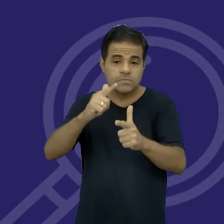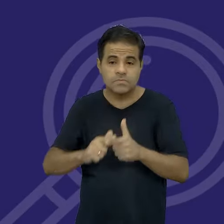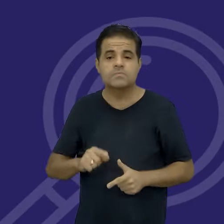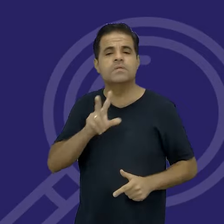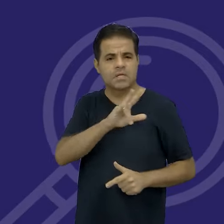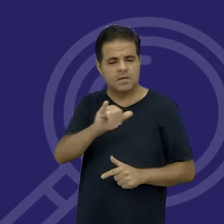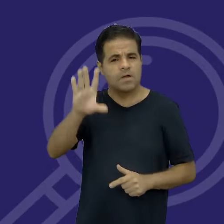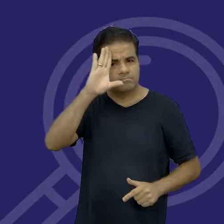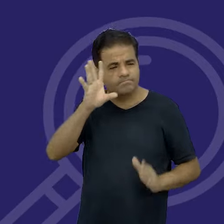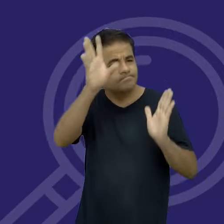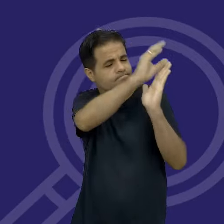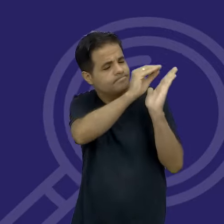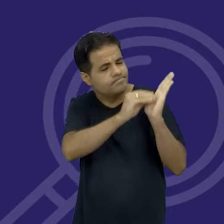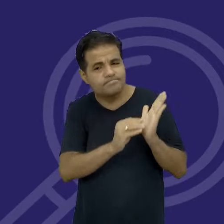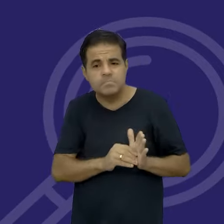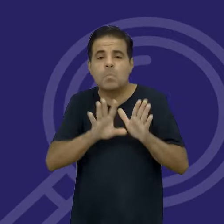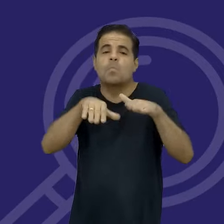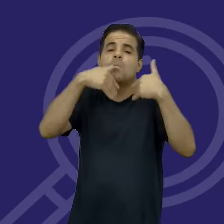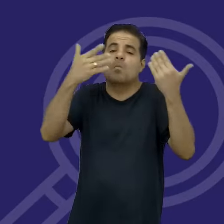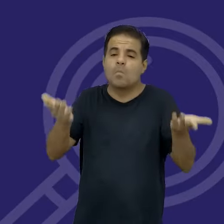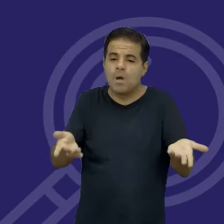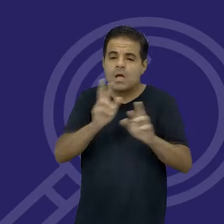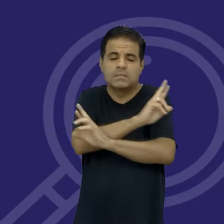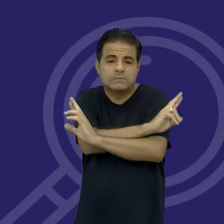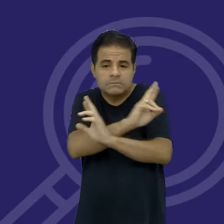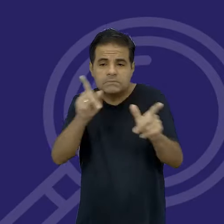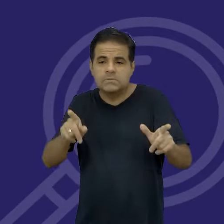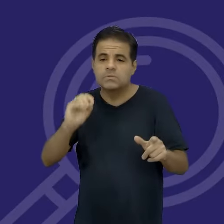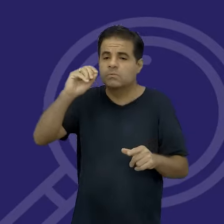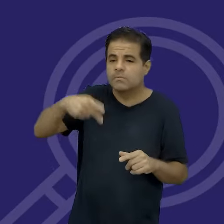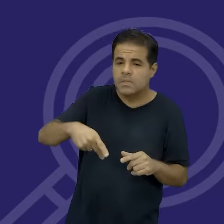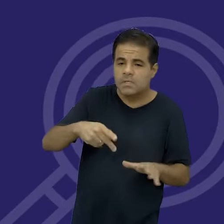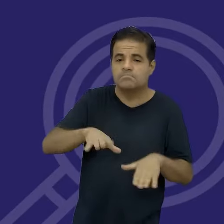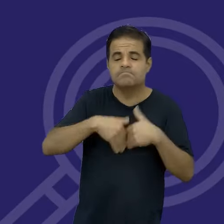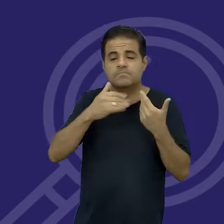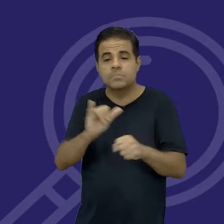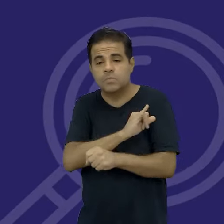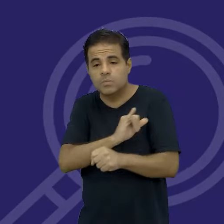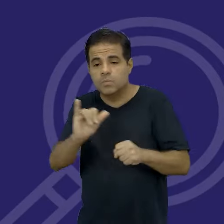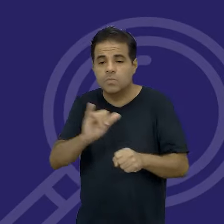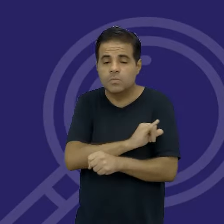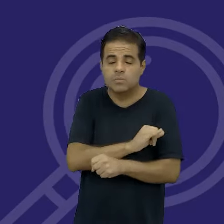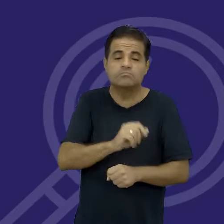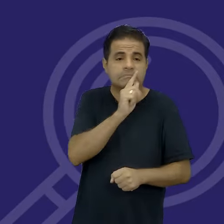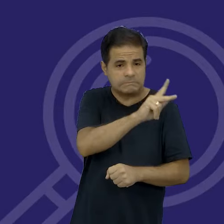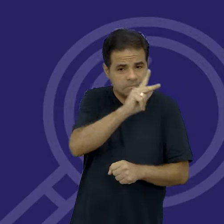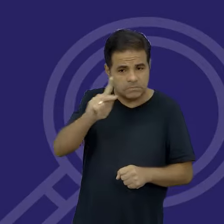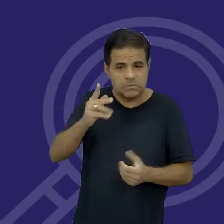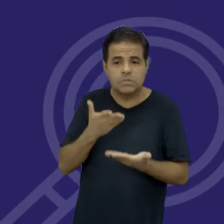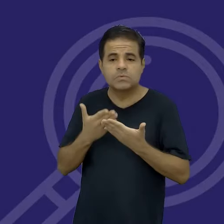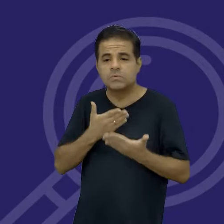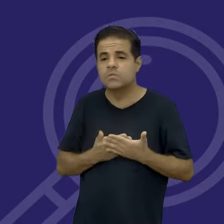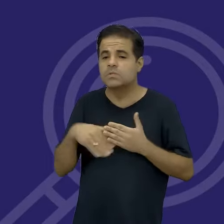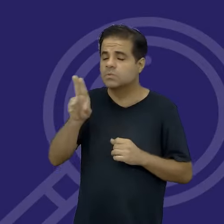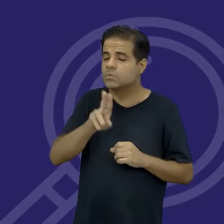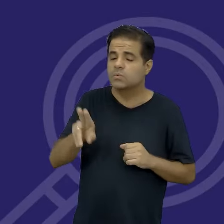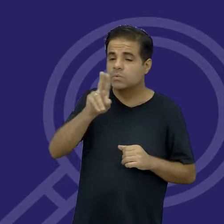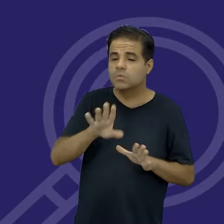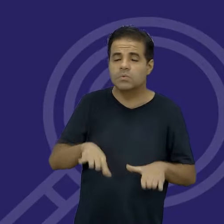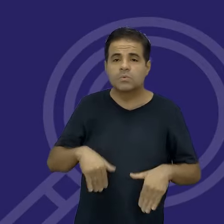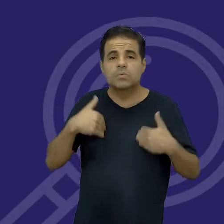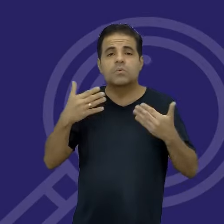ele vai destacar quais são as diferentes técnicas que são operatórias, quais são as estratégias que esses estudantes utilizaram, quais são